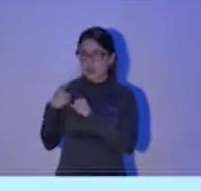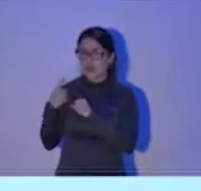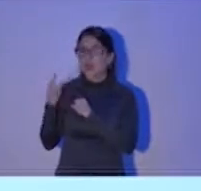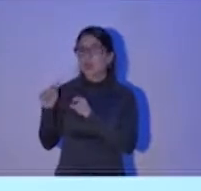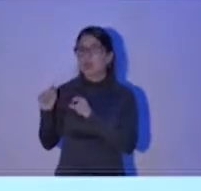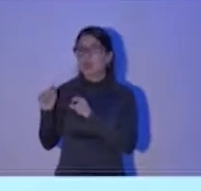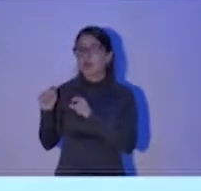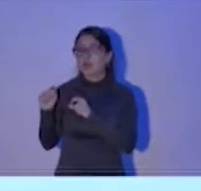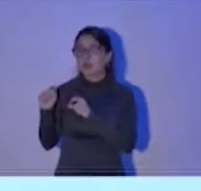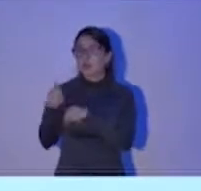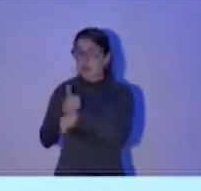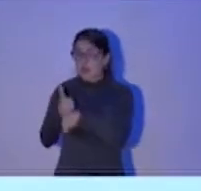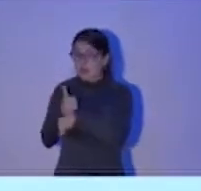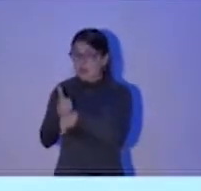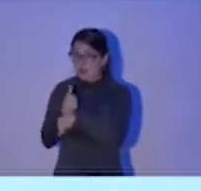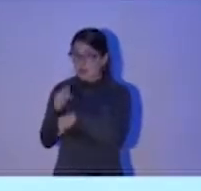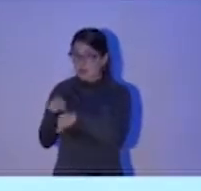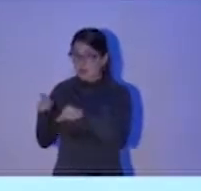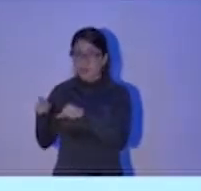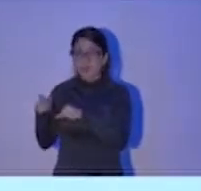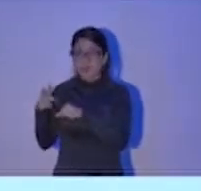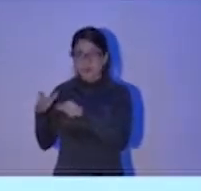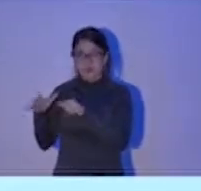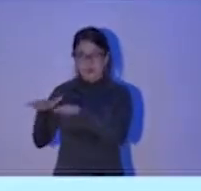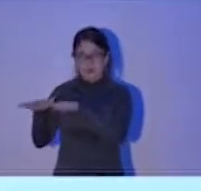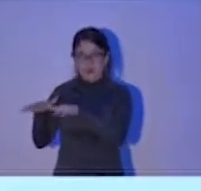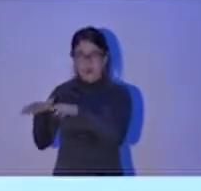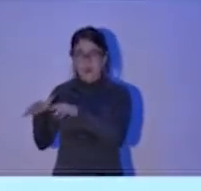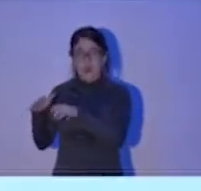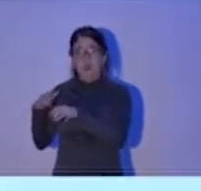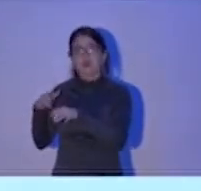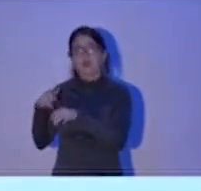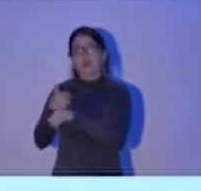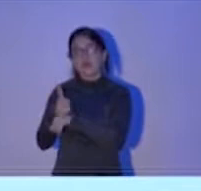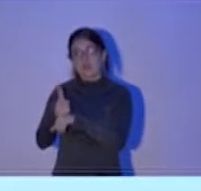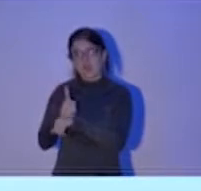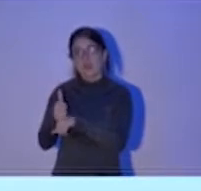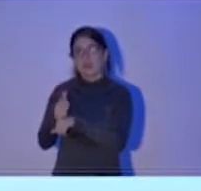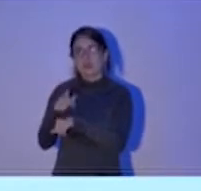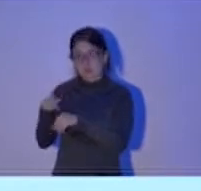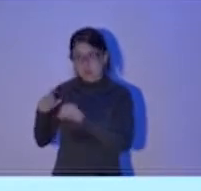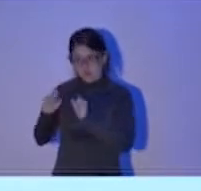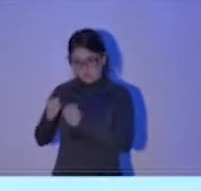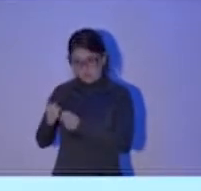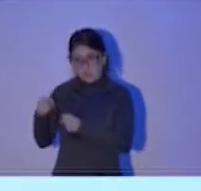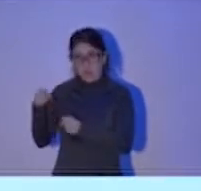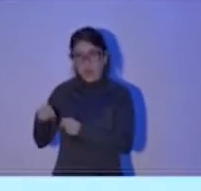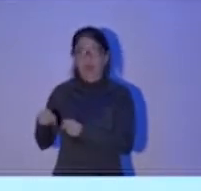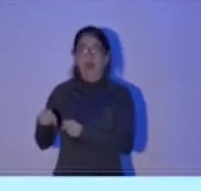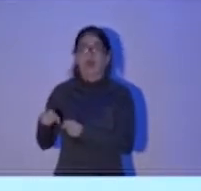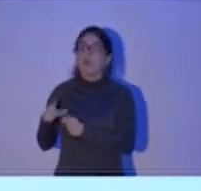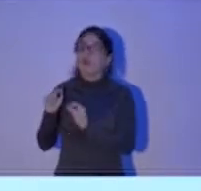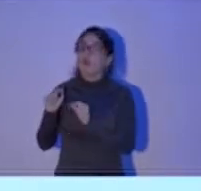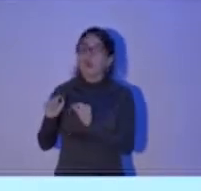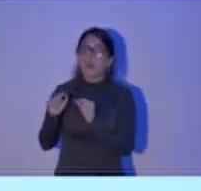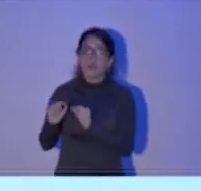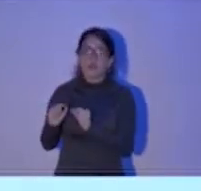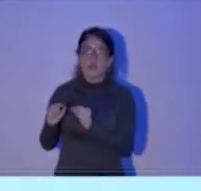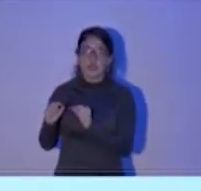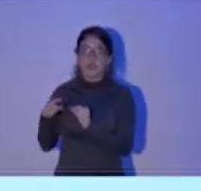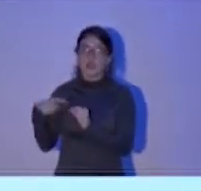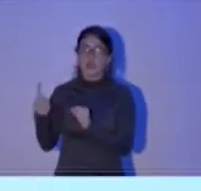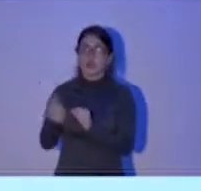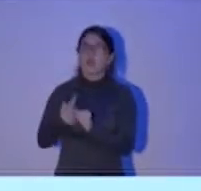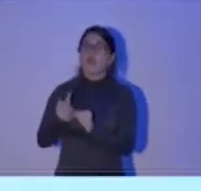a profissão docente, o movimento profissão docente, e a gente está discutindo a partir do quê? Que referencial a